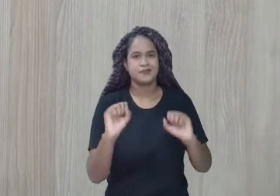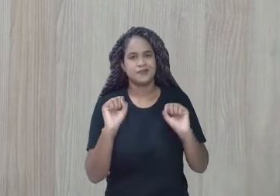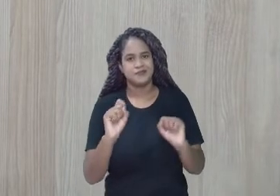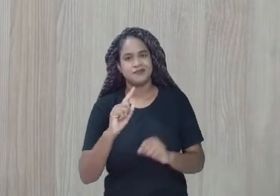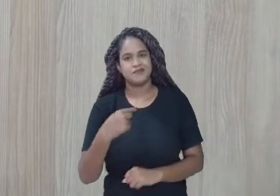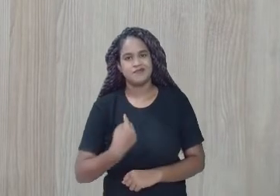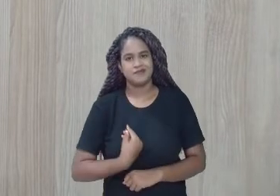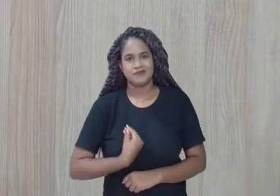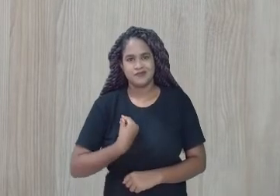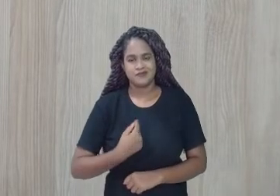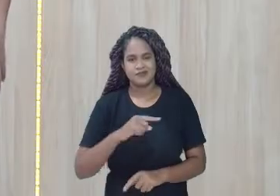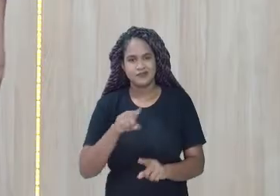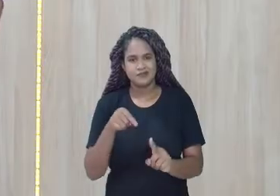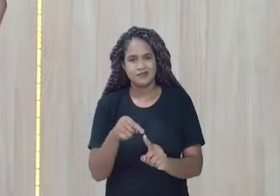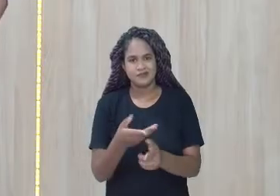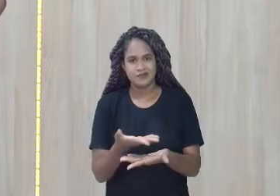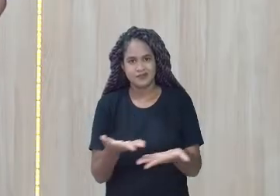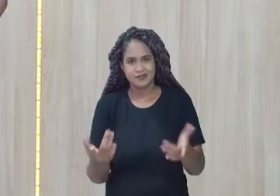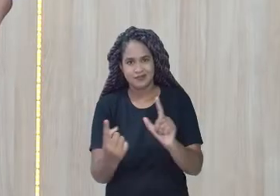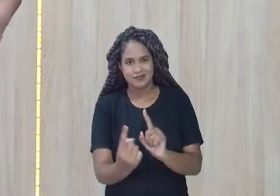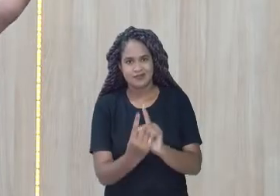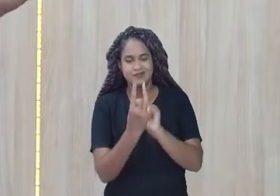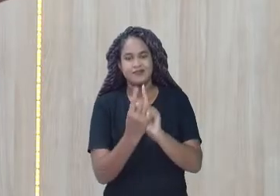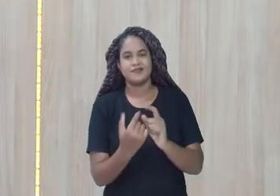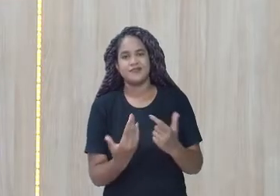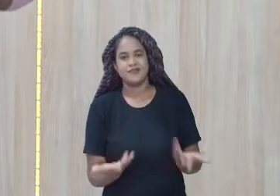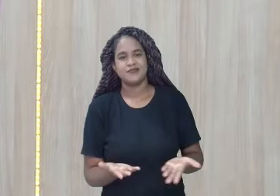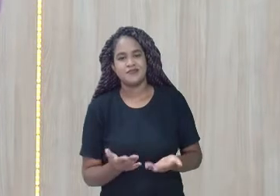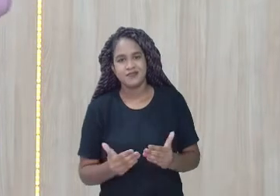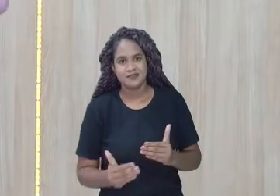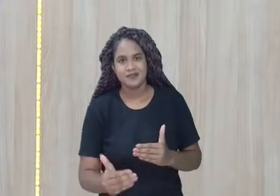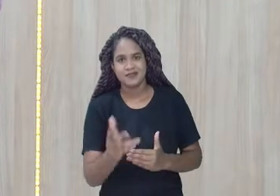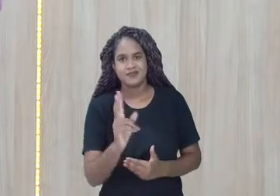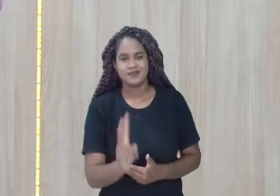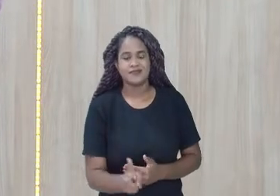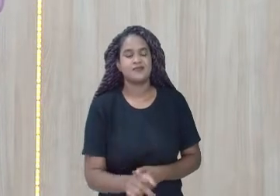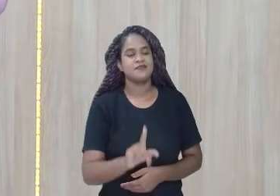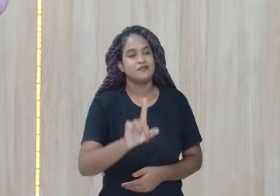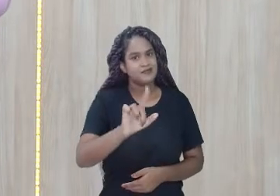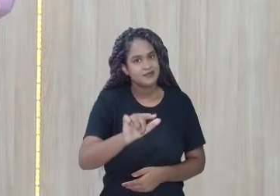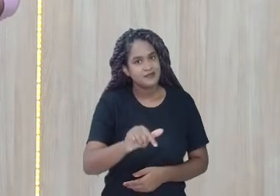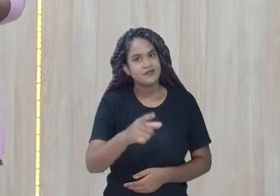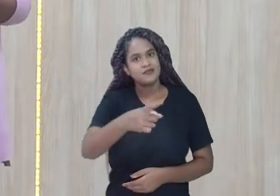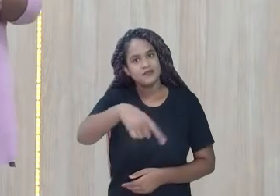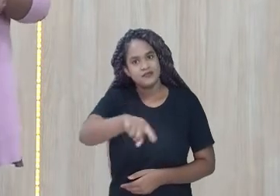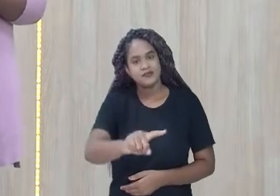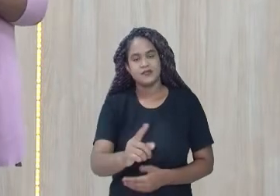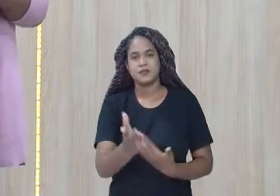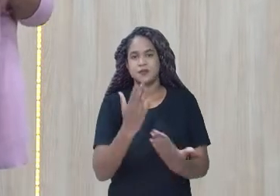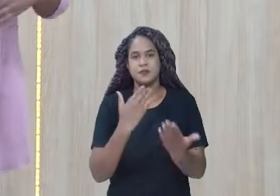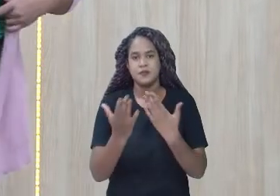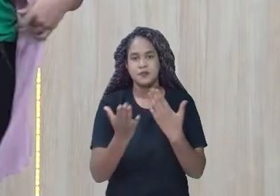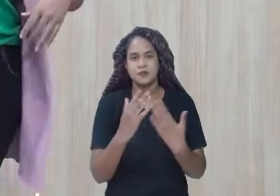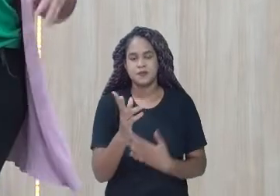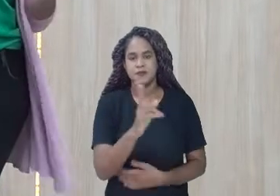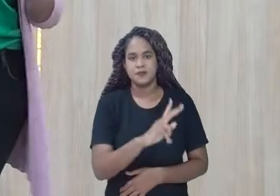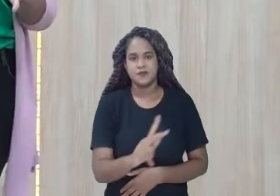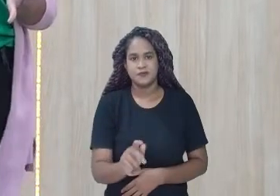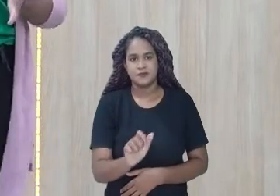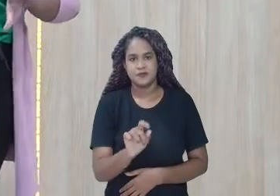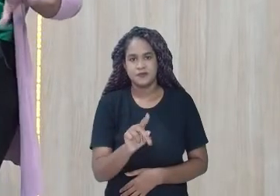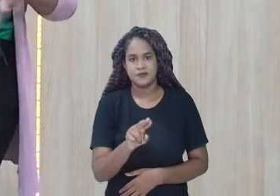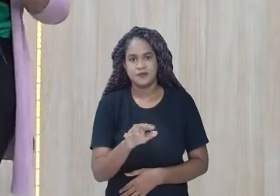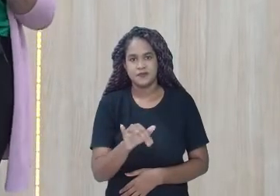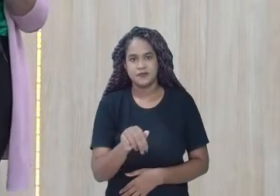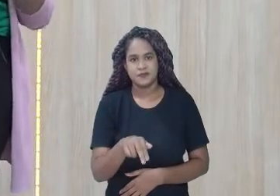para isso. Isso. Vamos caminhando. Isso, falem com a professora Adriana Maria, que eu tenho certeza que ela vai adorar conversar com